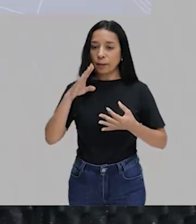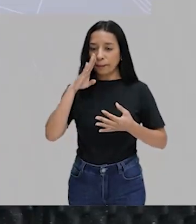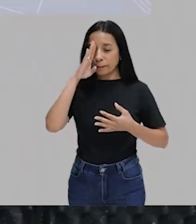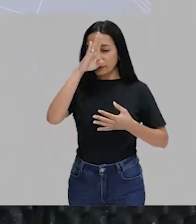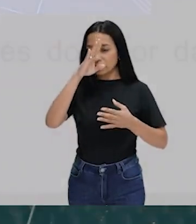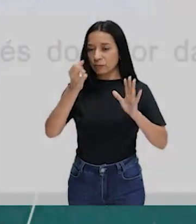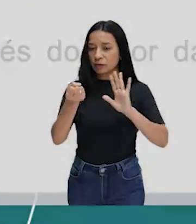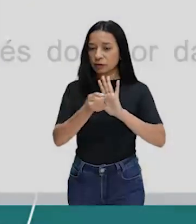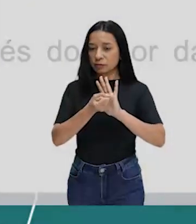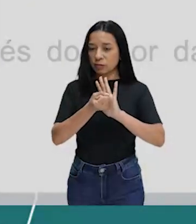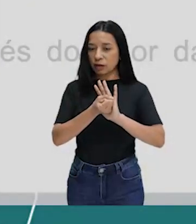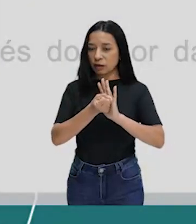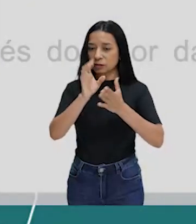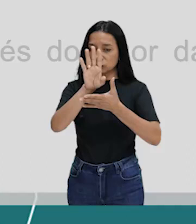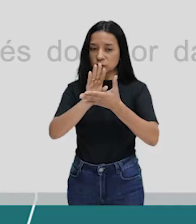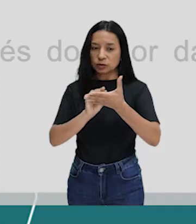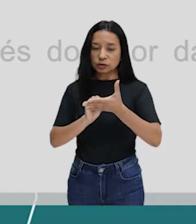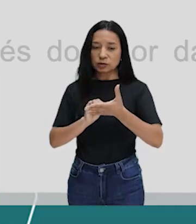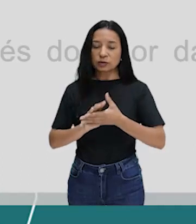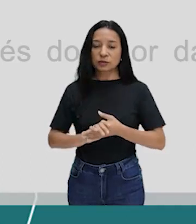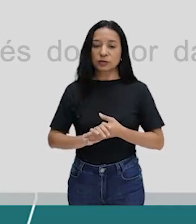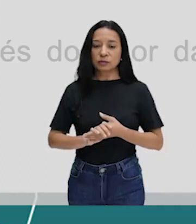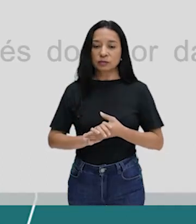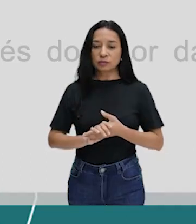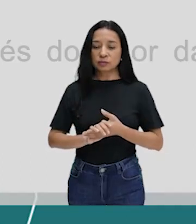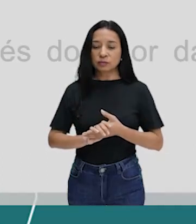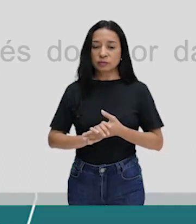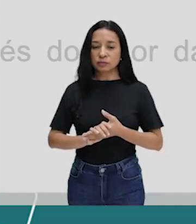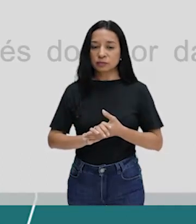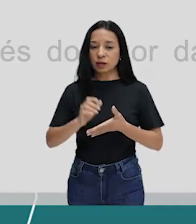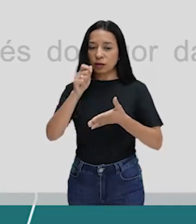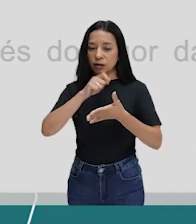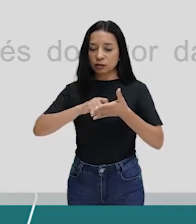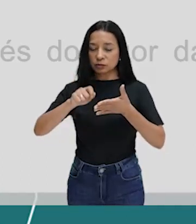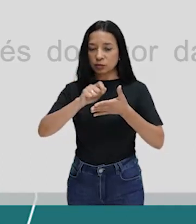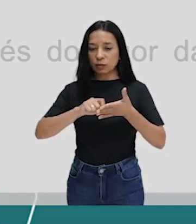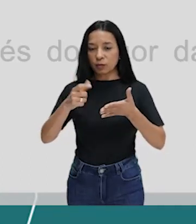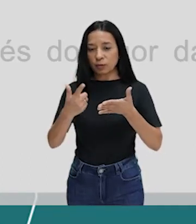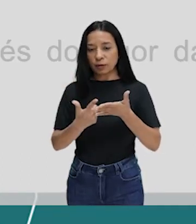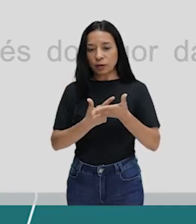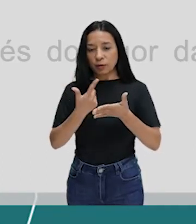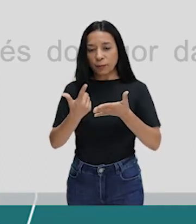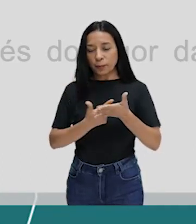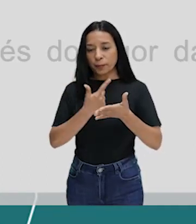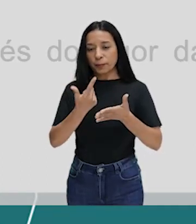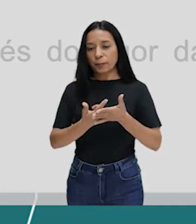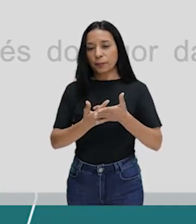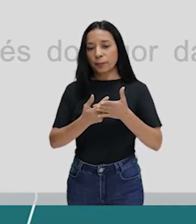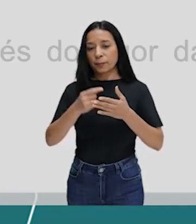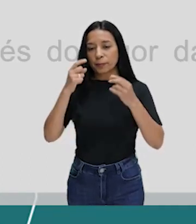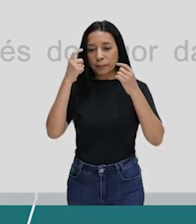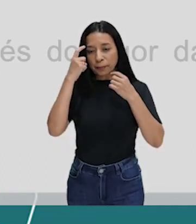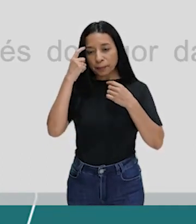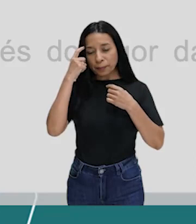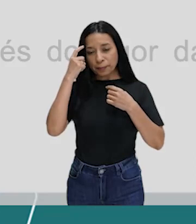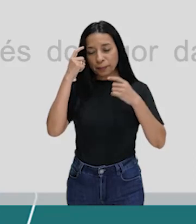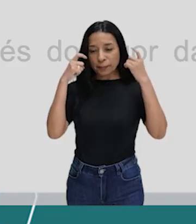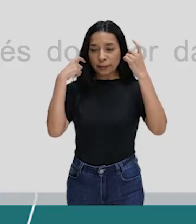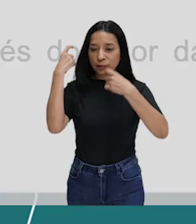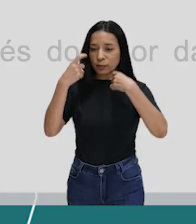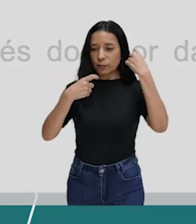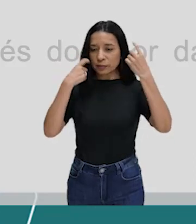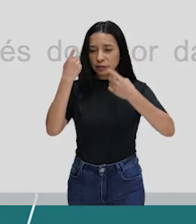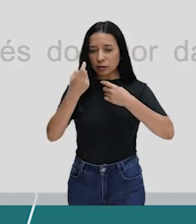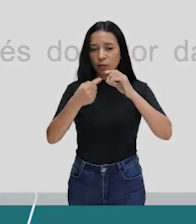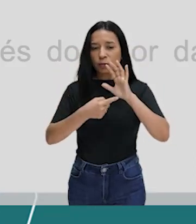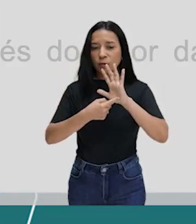desse estilo. As obras vão demonstrar preocupação com a metrificação. Já sabem, rima, verso,